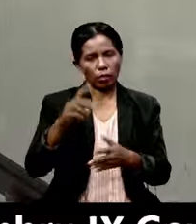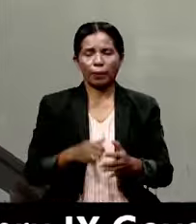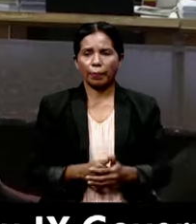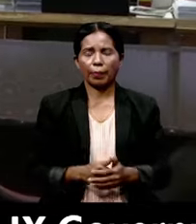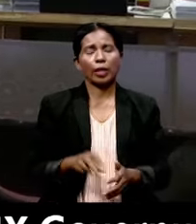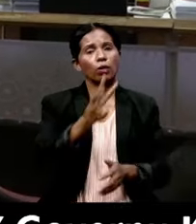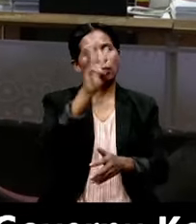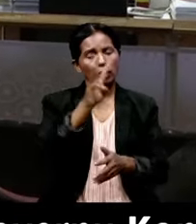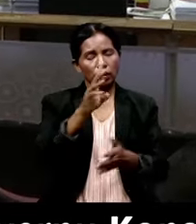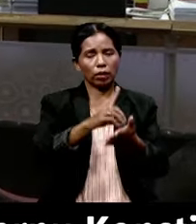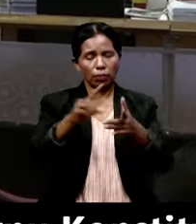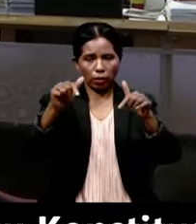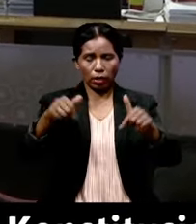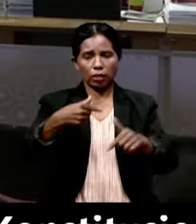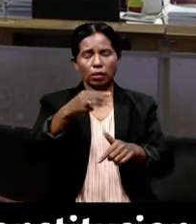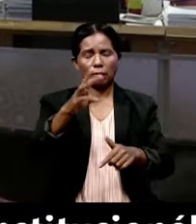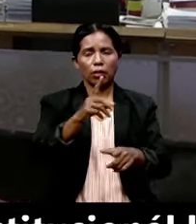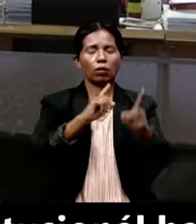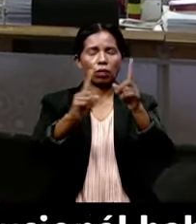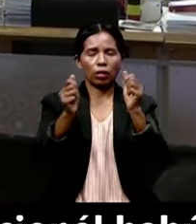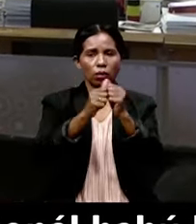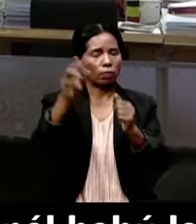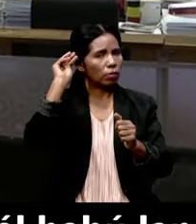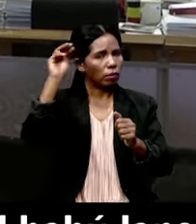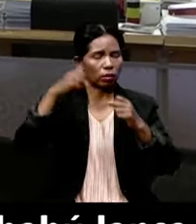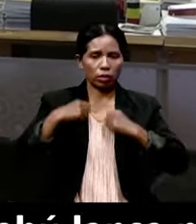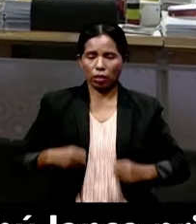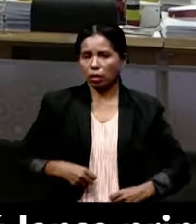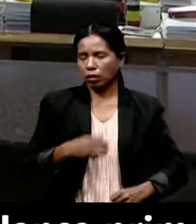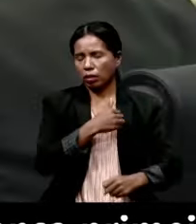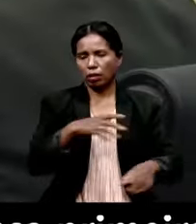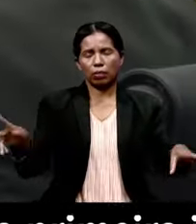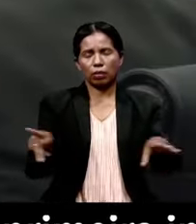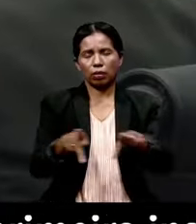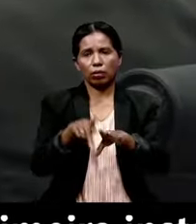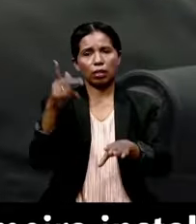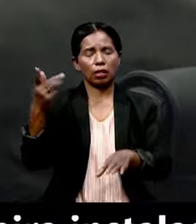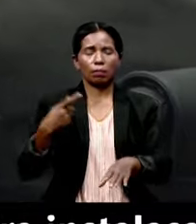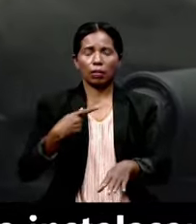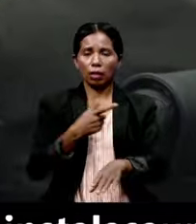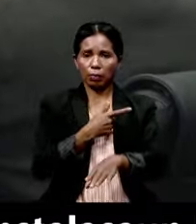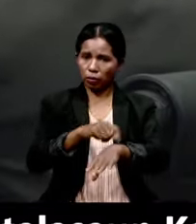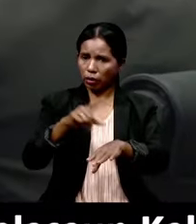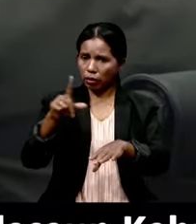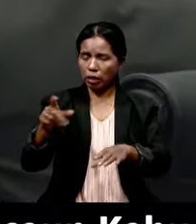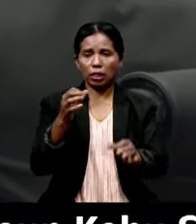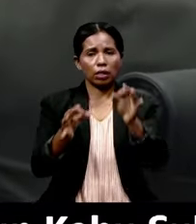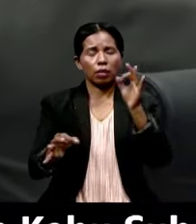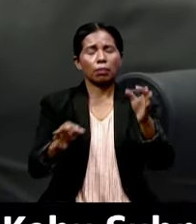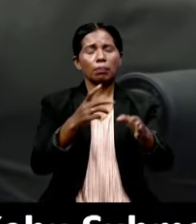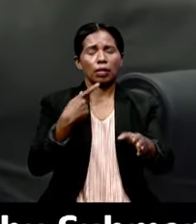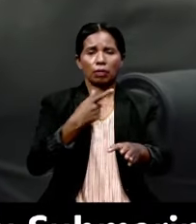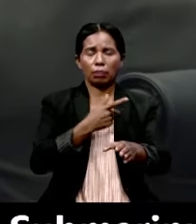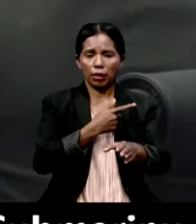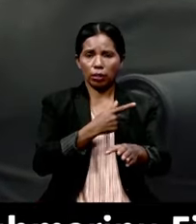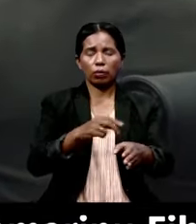semana, né, GMN tenta confirmar o ministro da Saúde, também se dá marca presença em Parlamento Nacional, mas que o Parlamento haruka uma